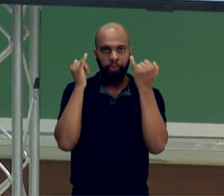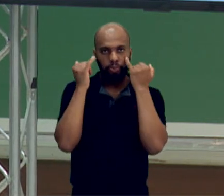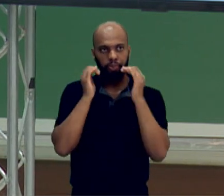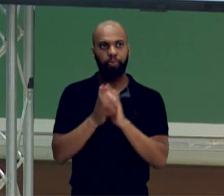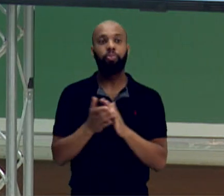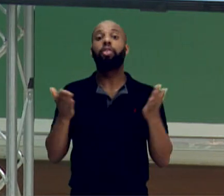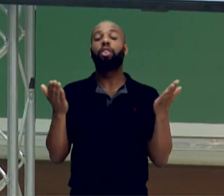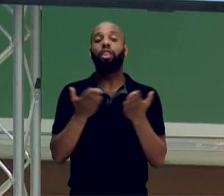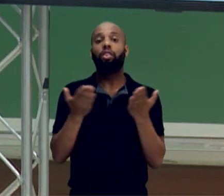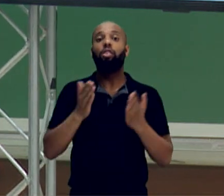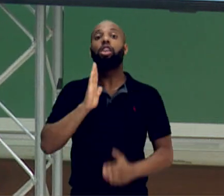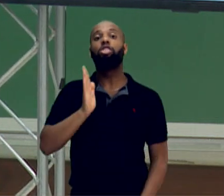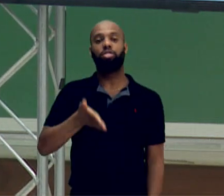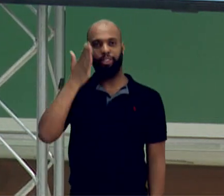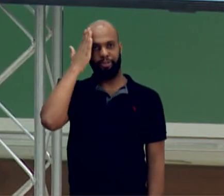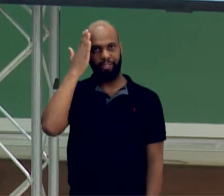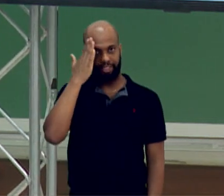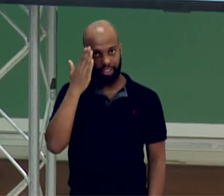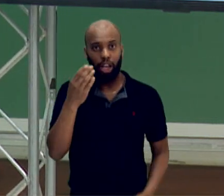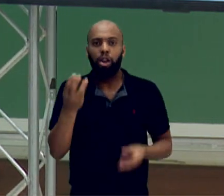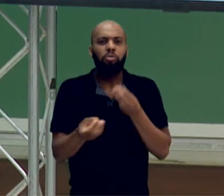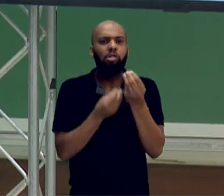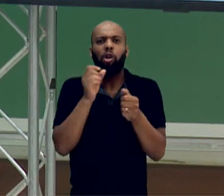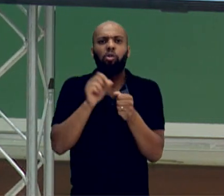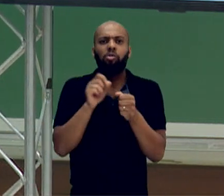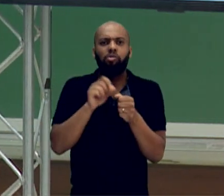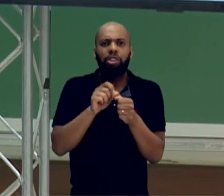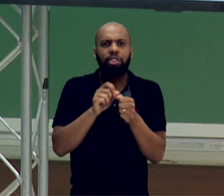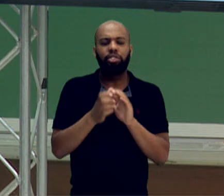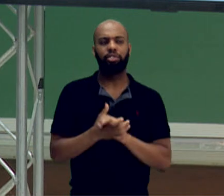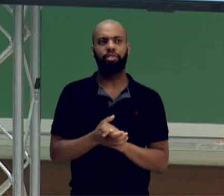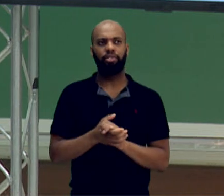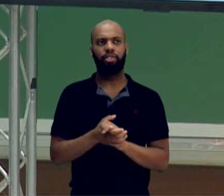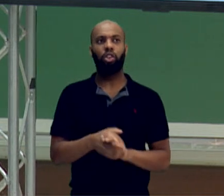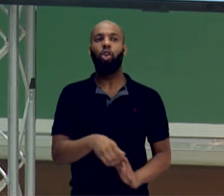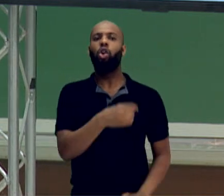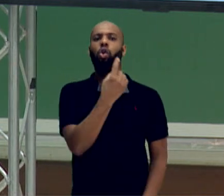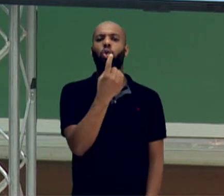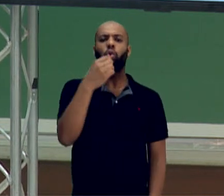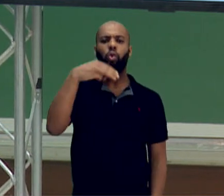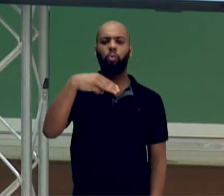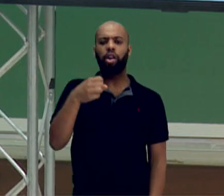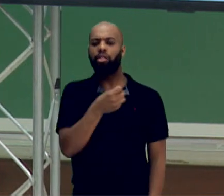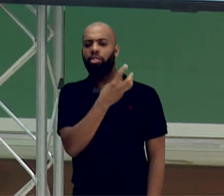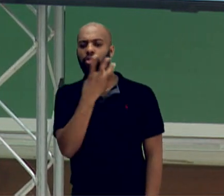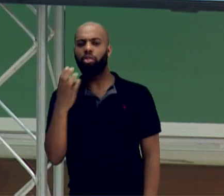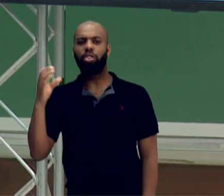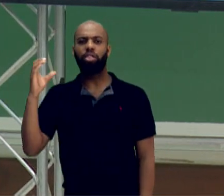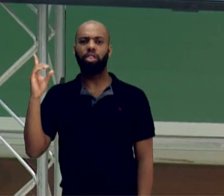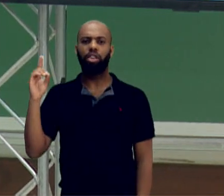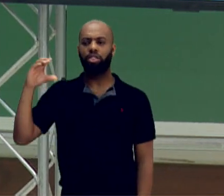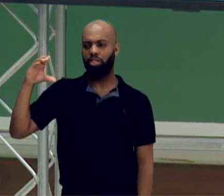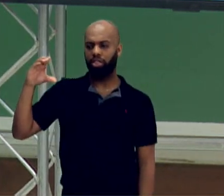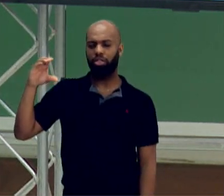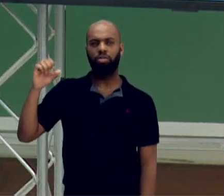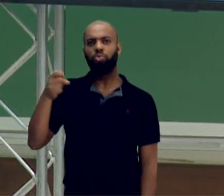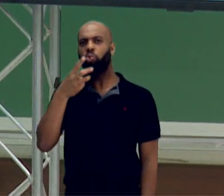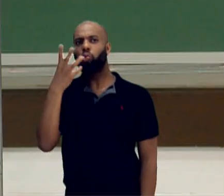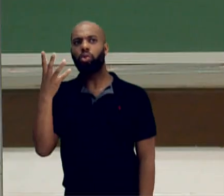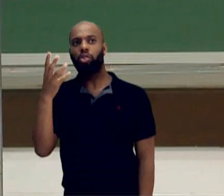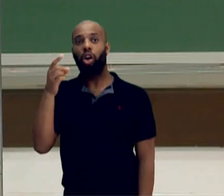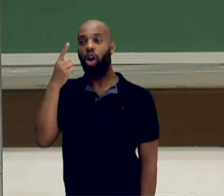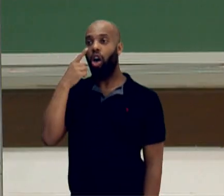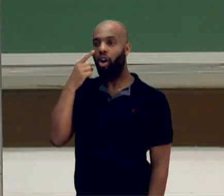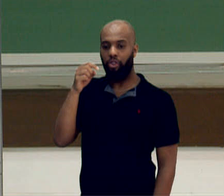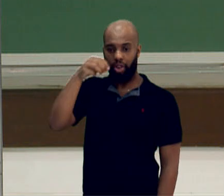Com essa informação, eu pedi para vocês transformarem. 1 metro vai valer quantos decímetros? Ah, se